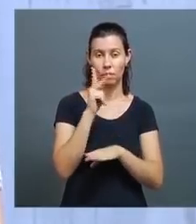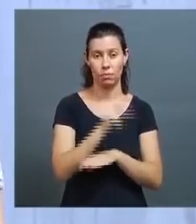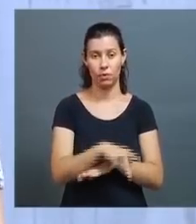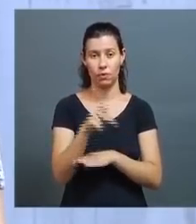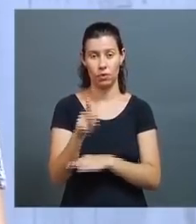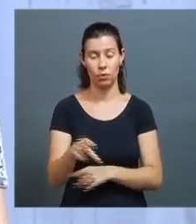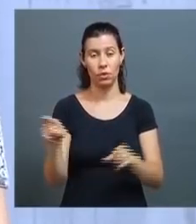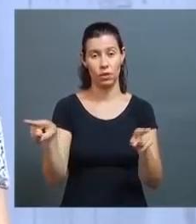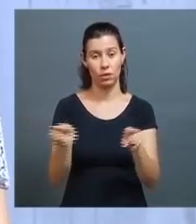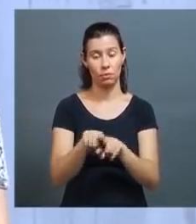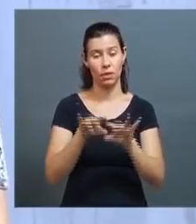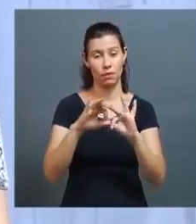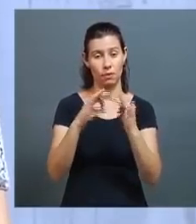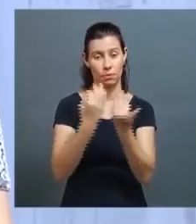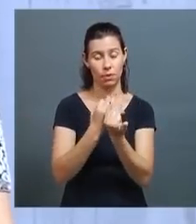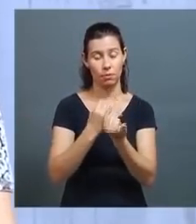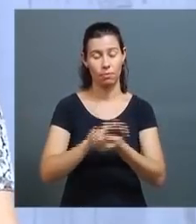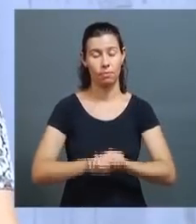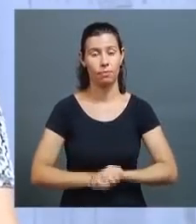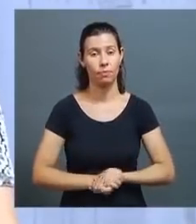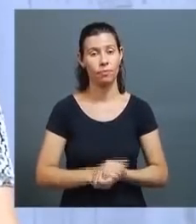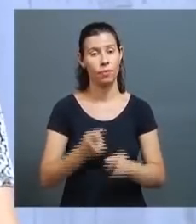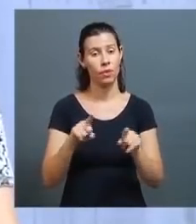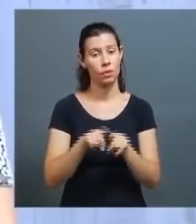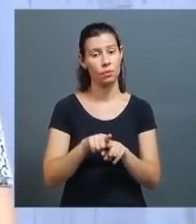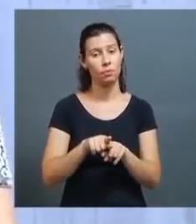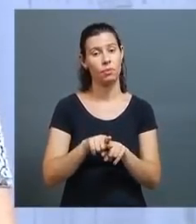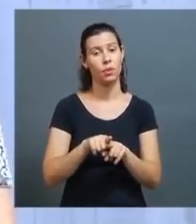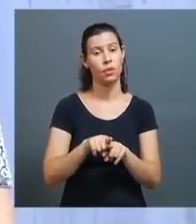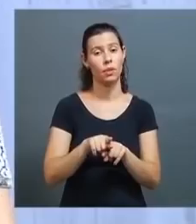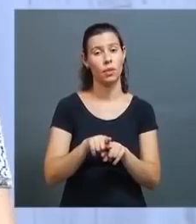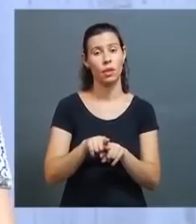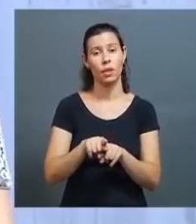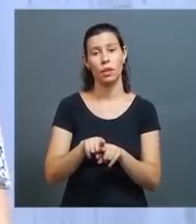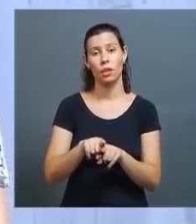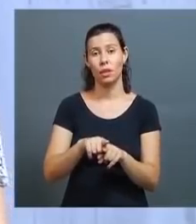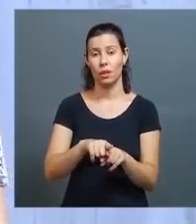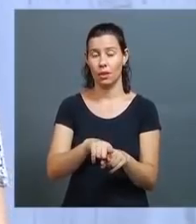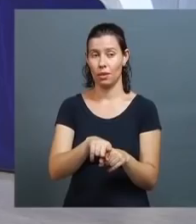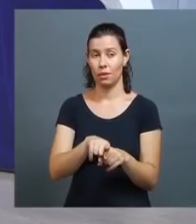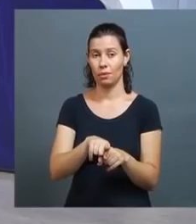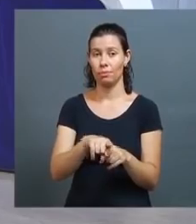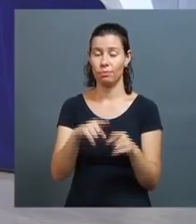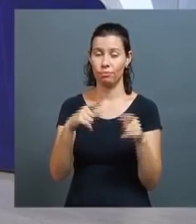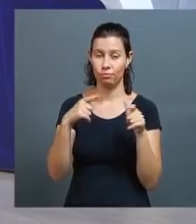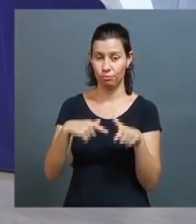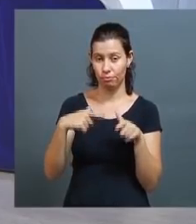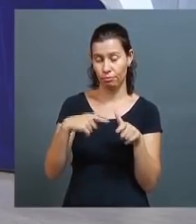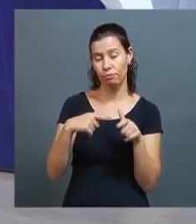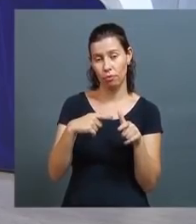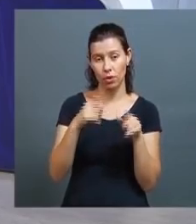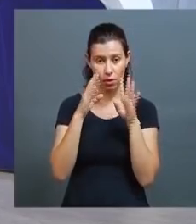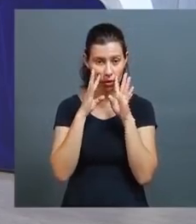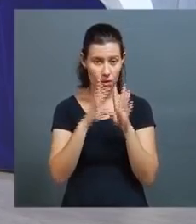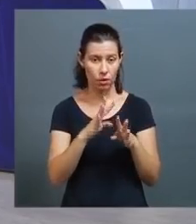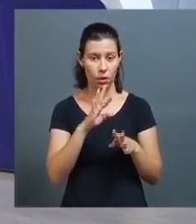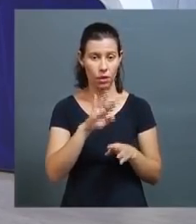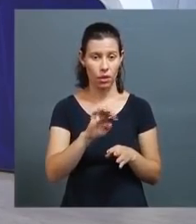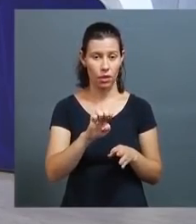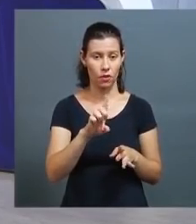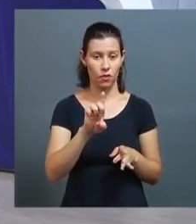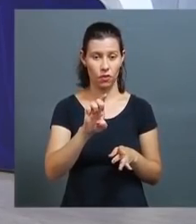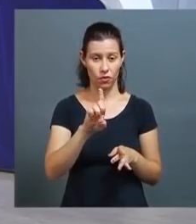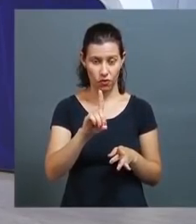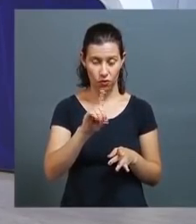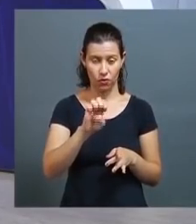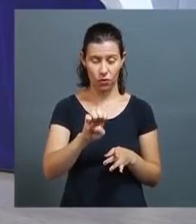professores, quanto da família, quanto da rede de atenção primária, né? Então, entender melhor a diversidade que